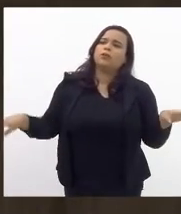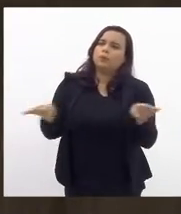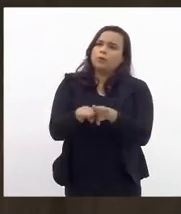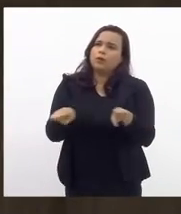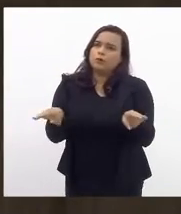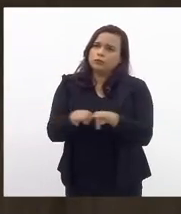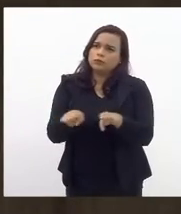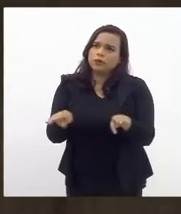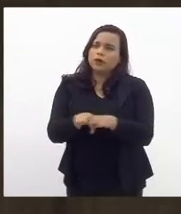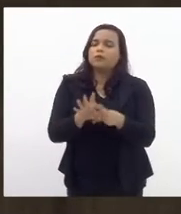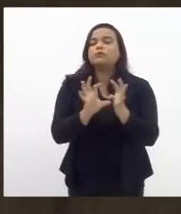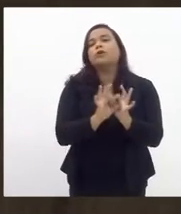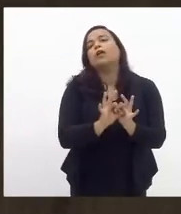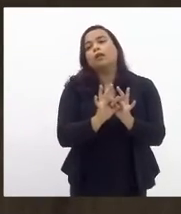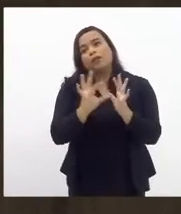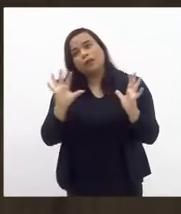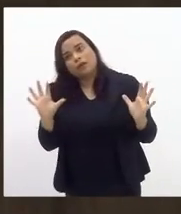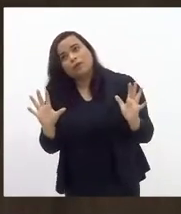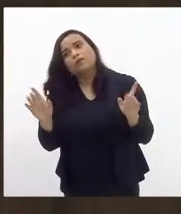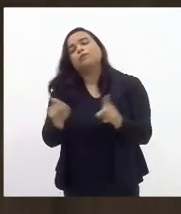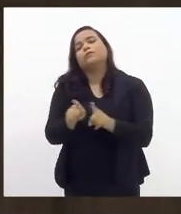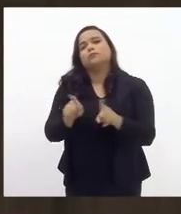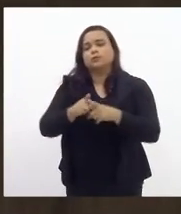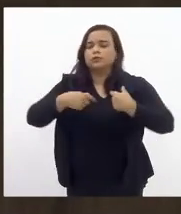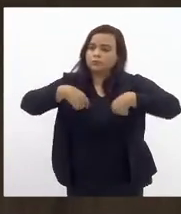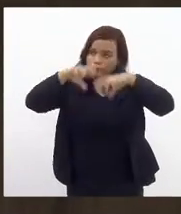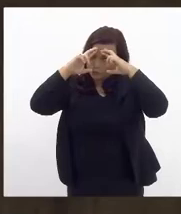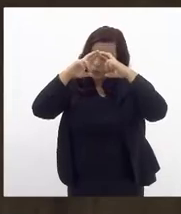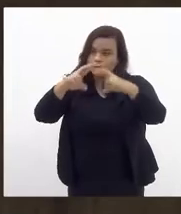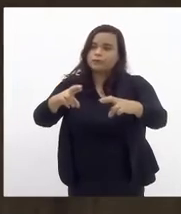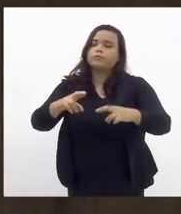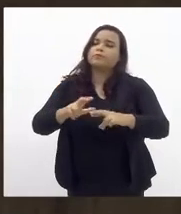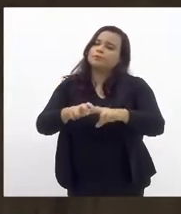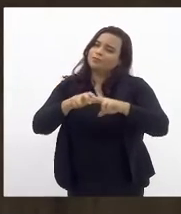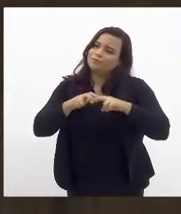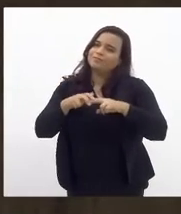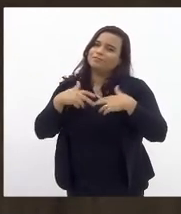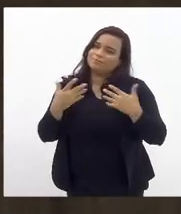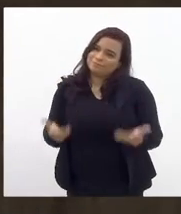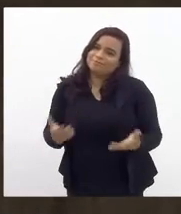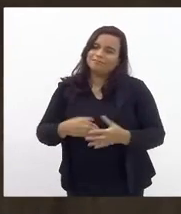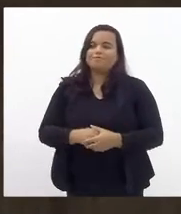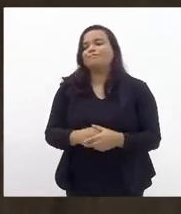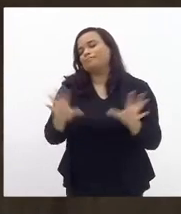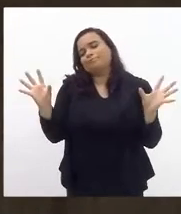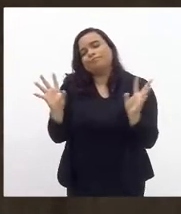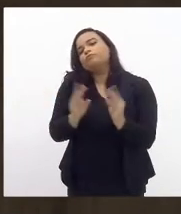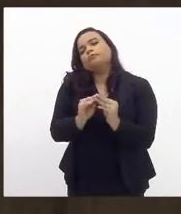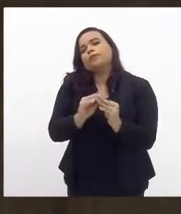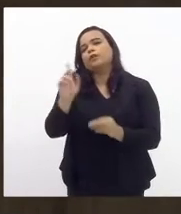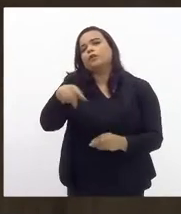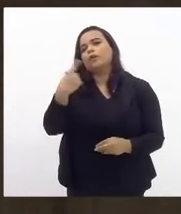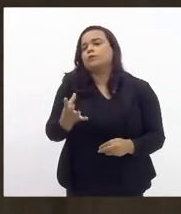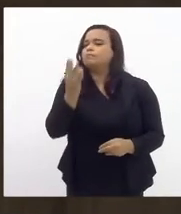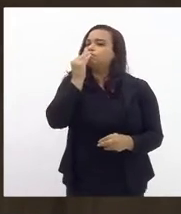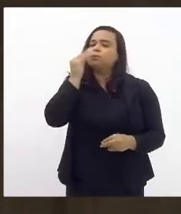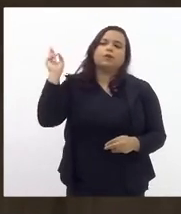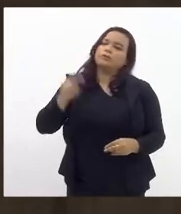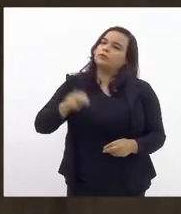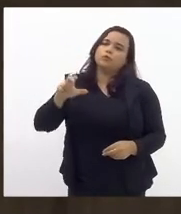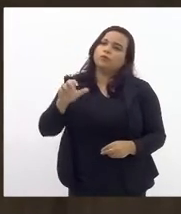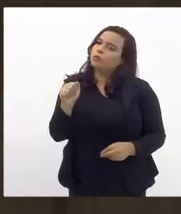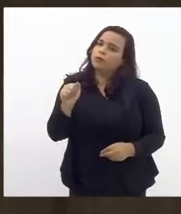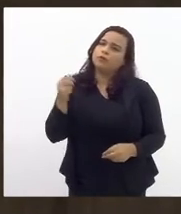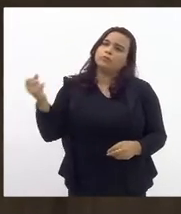igualdade, liberdade e respeito. Então é isso, tia Ju, nós não vamos nos calar. Foi